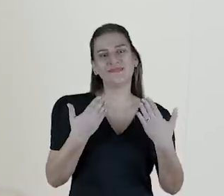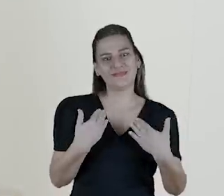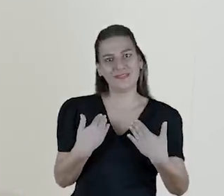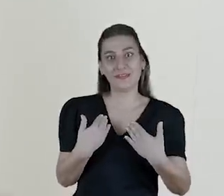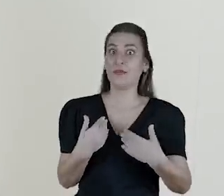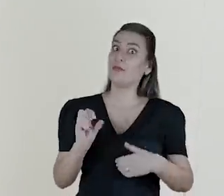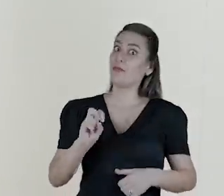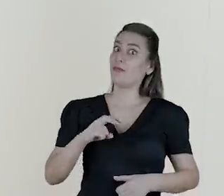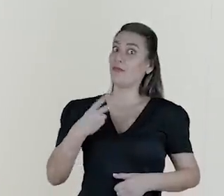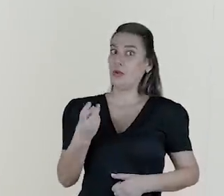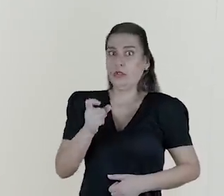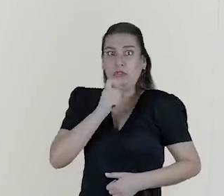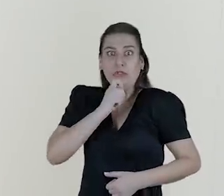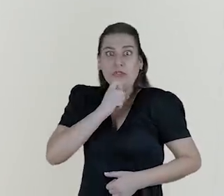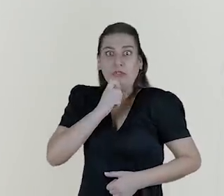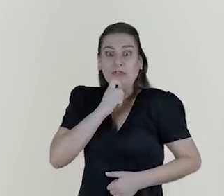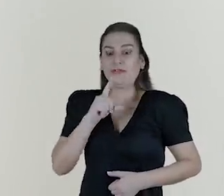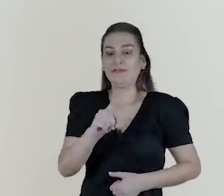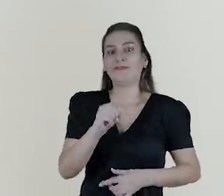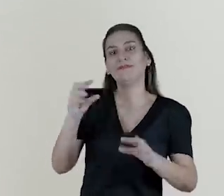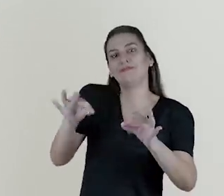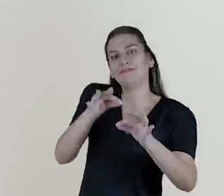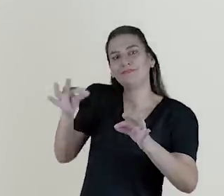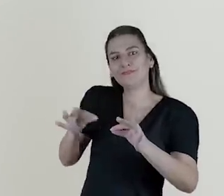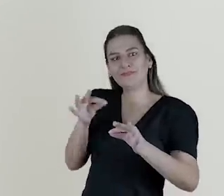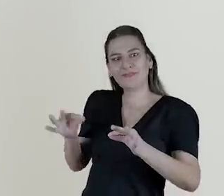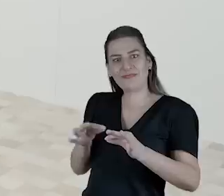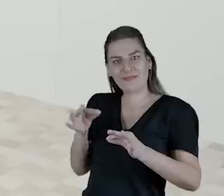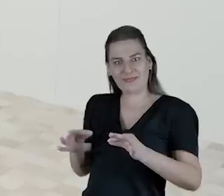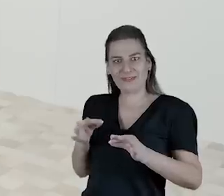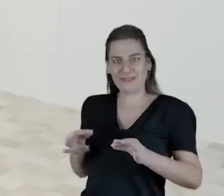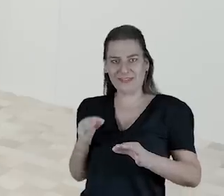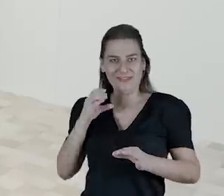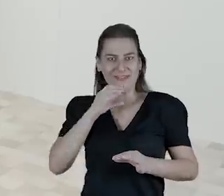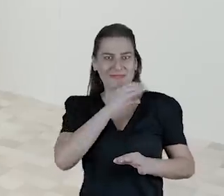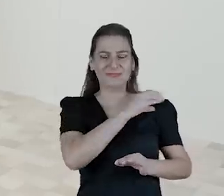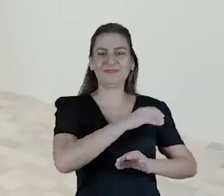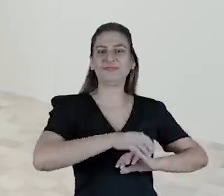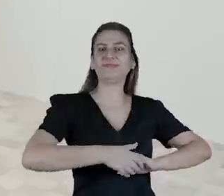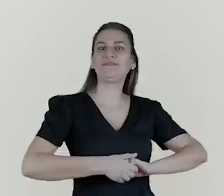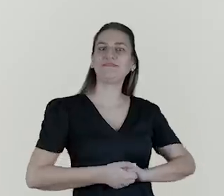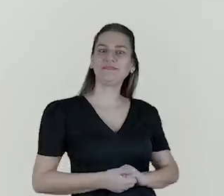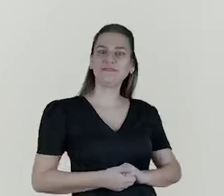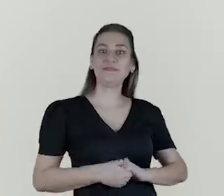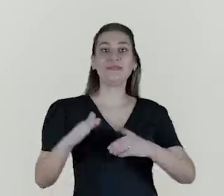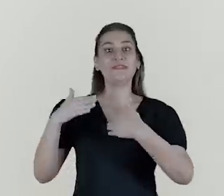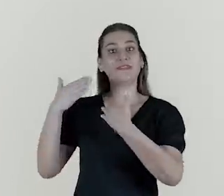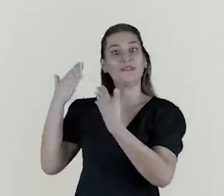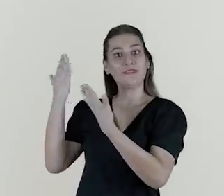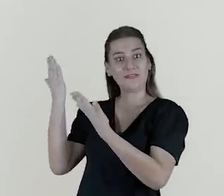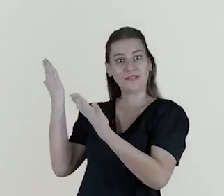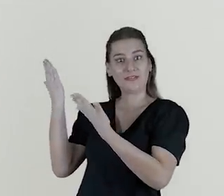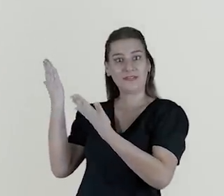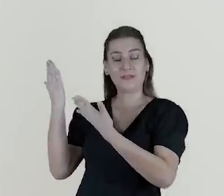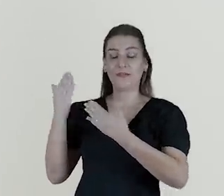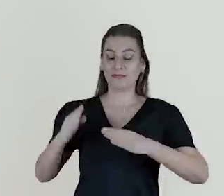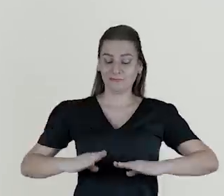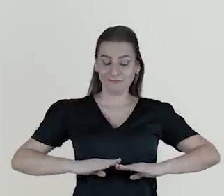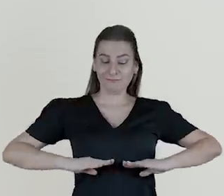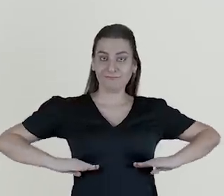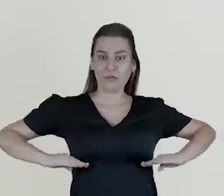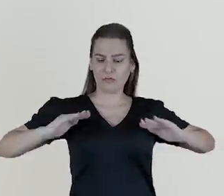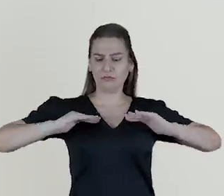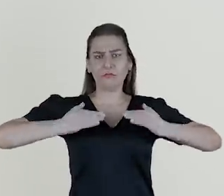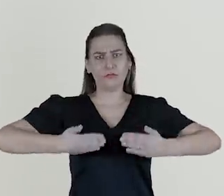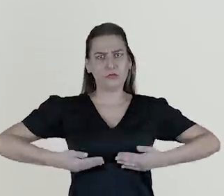no inverno, você pode optar por um de fio ou tricô. Ainda falando dos vestidos, esses com recorte mais acima da